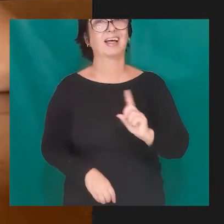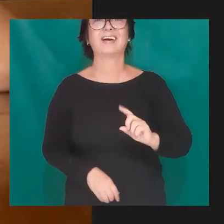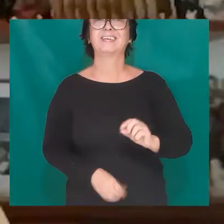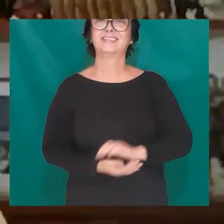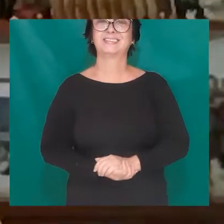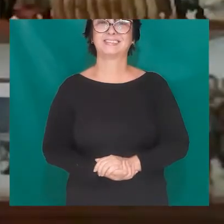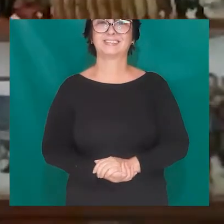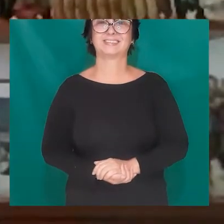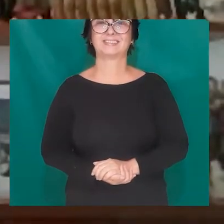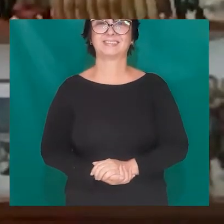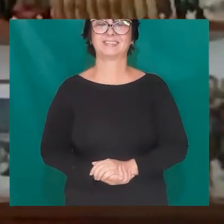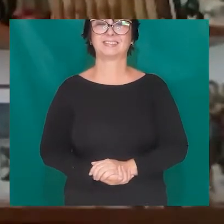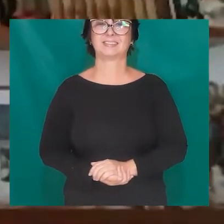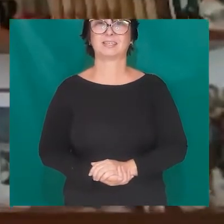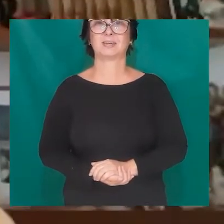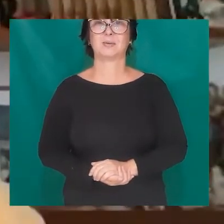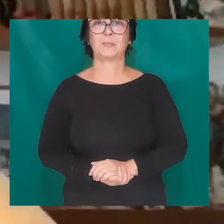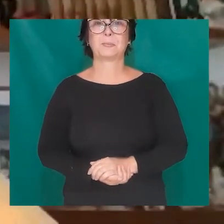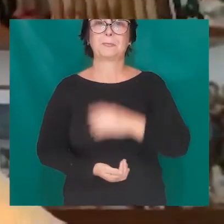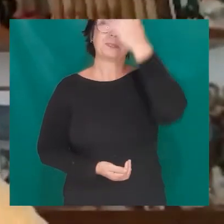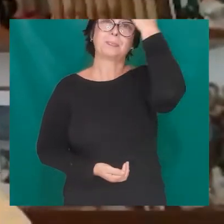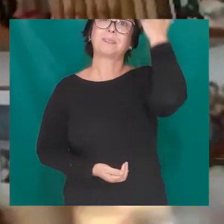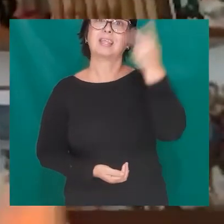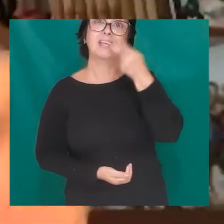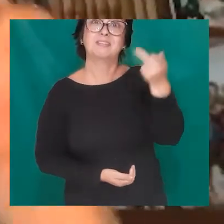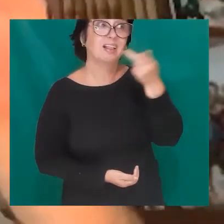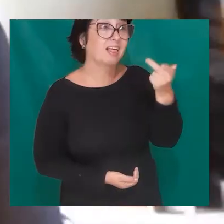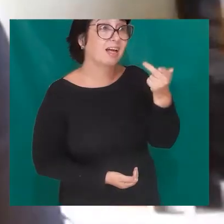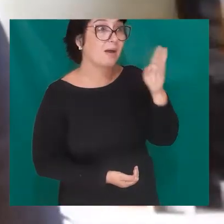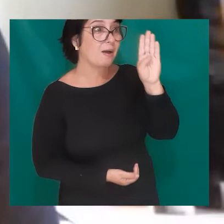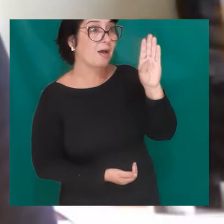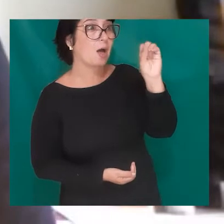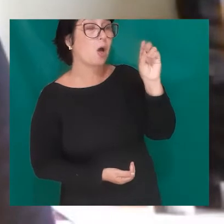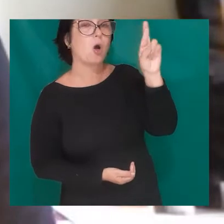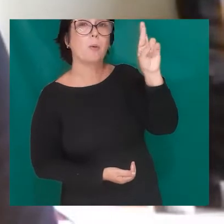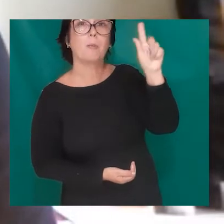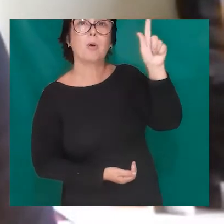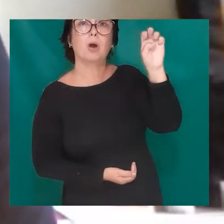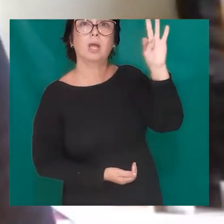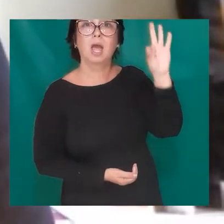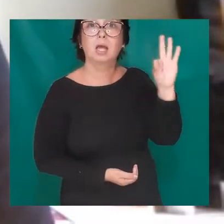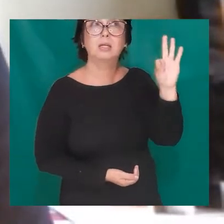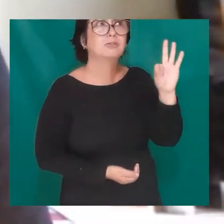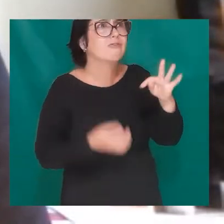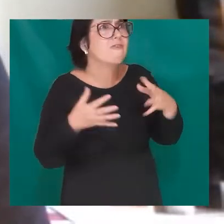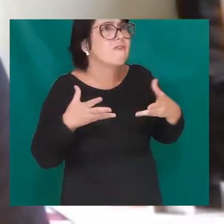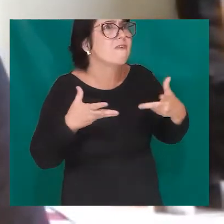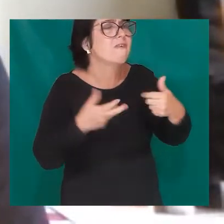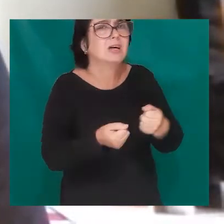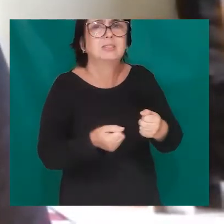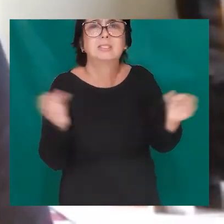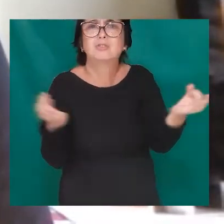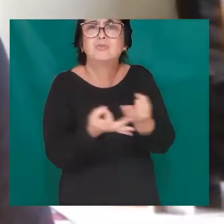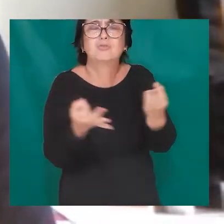Fala, Antônio. Vou falar uma coisa aqui pro Borghetti. Você acha, Borghetti, então, é fantástico isso tudo que você está falando, e